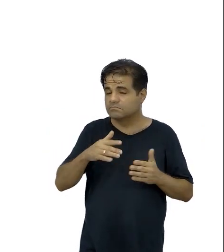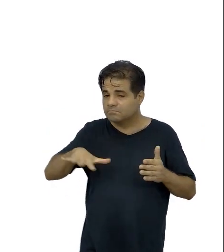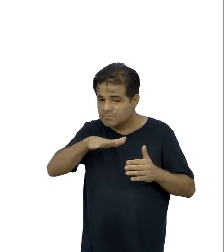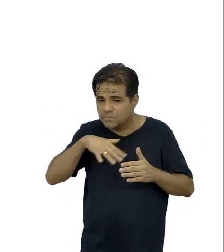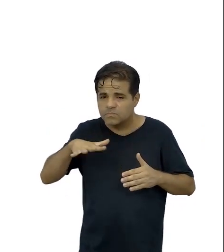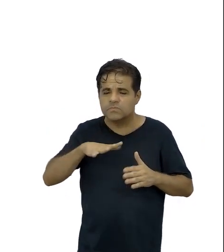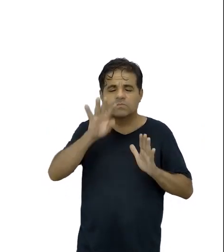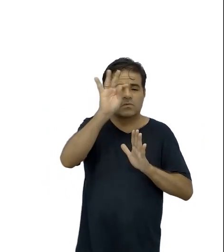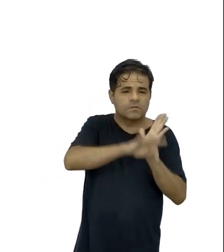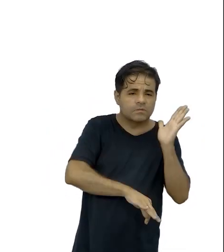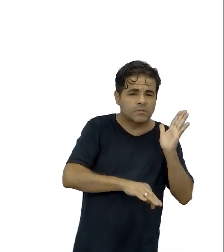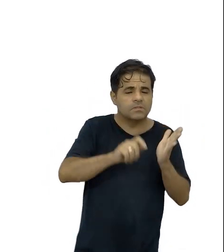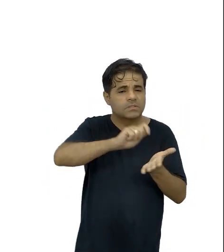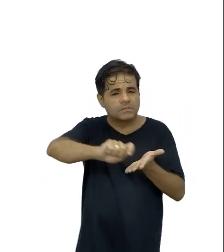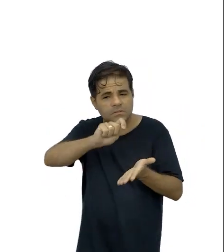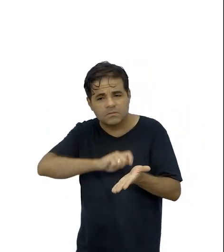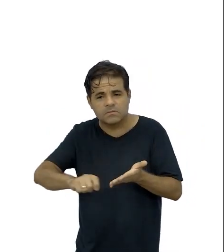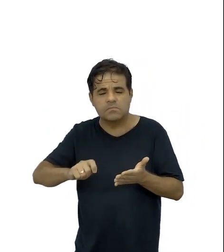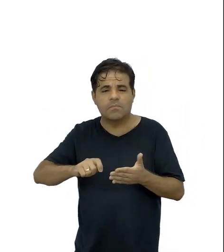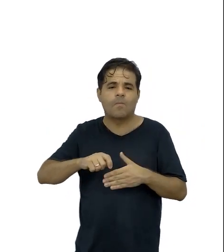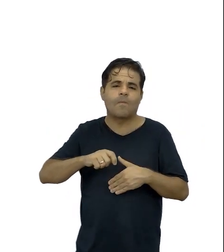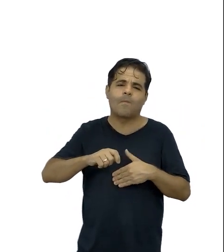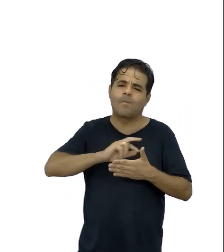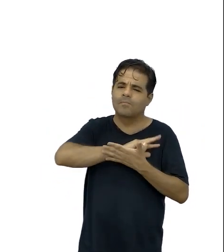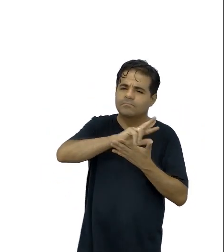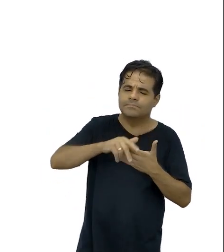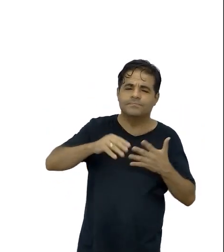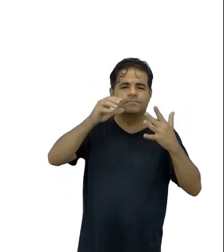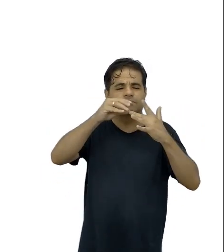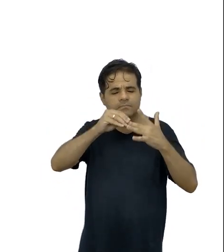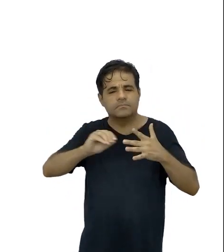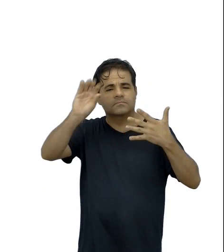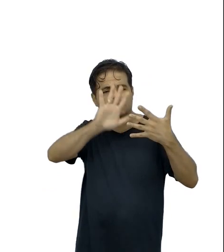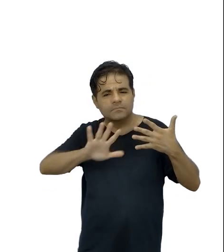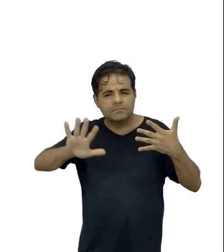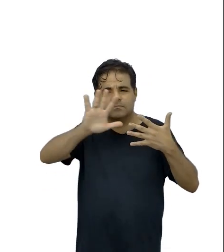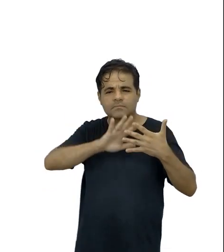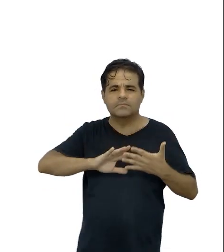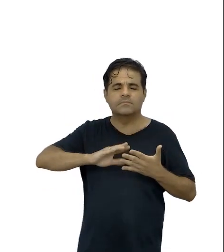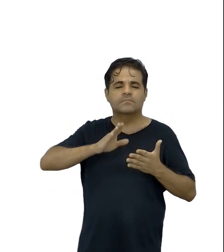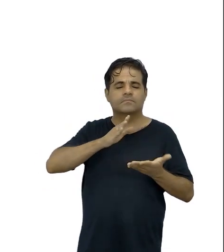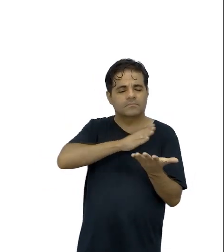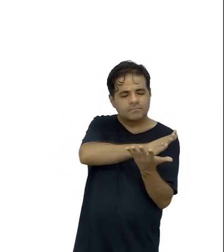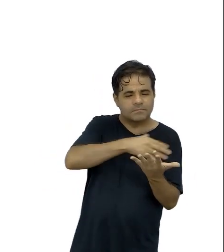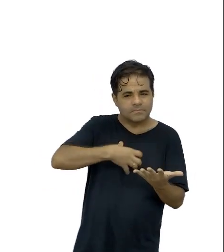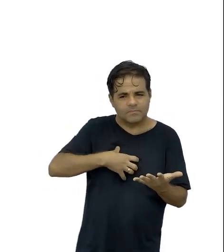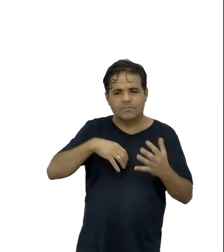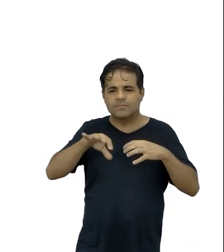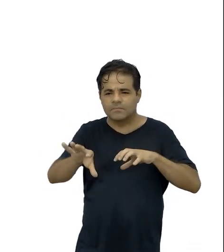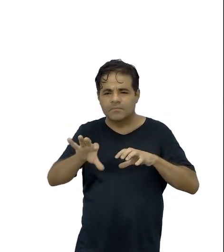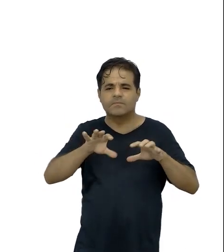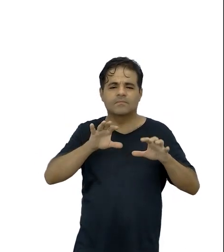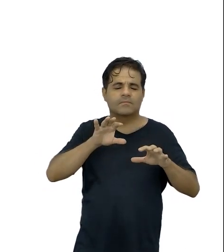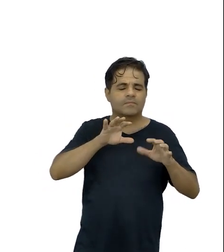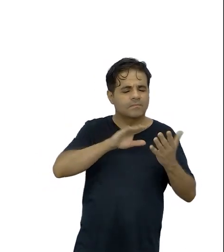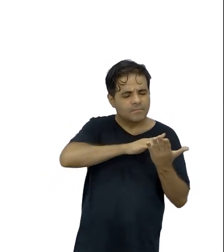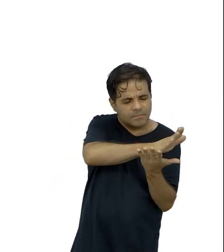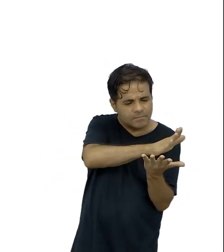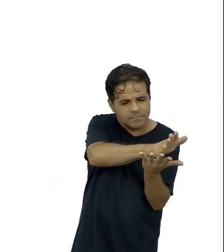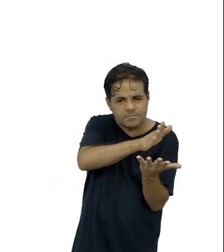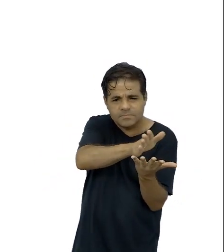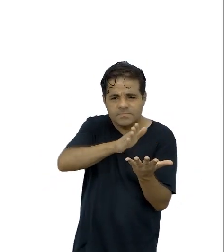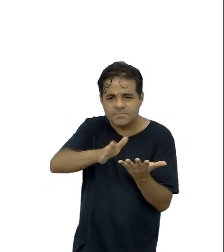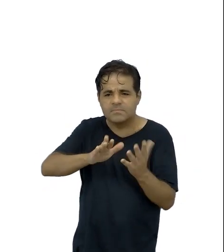campo de um texto escrito, digitado, multissemiótico, multimodais, variedades de